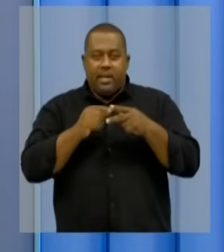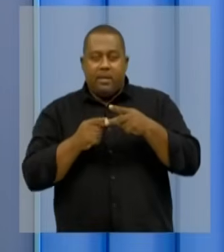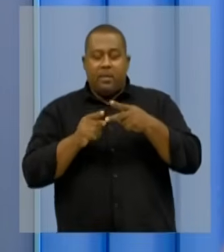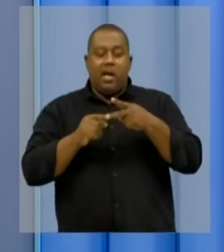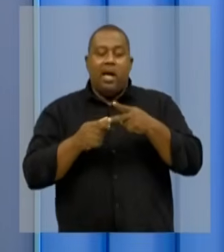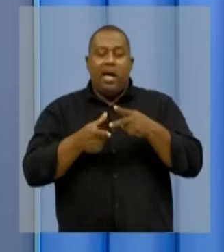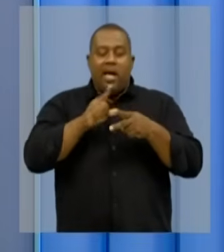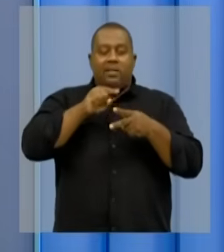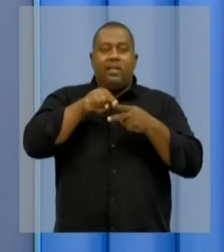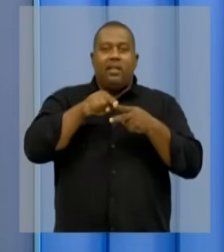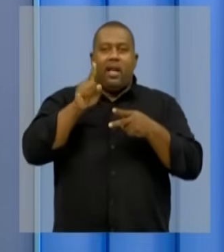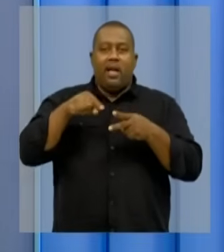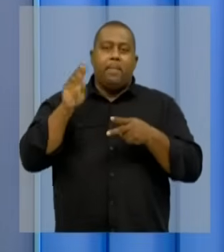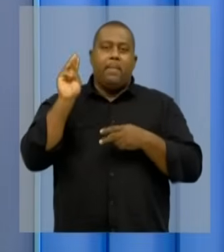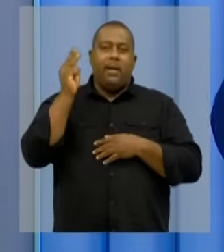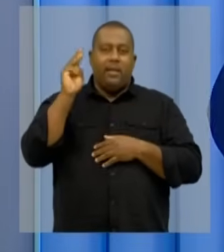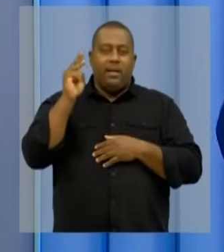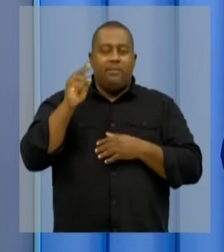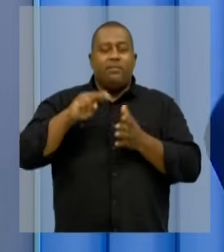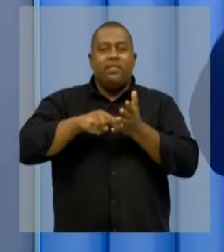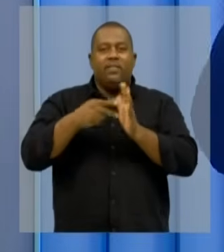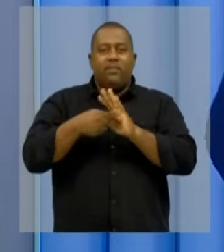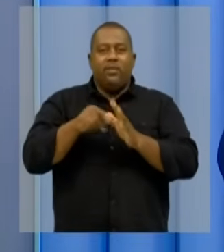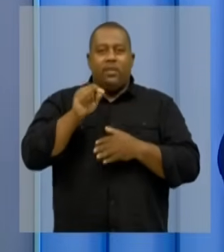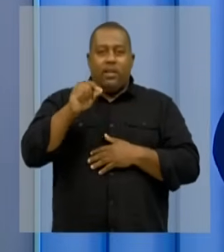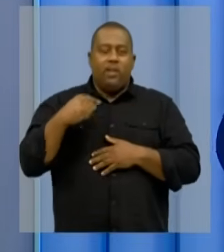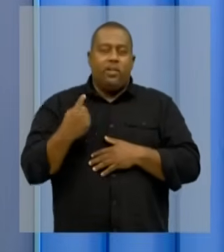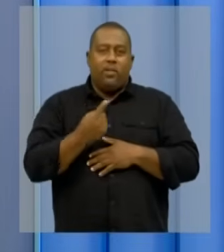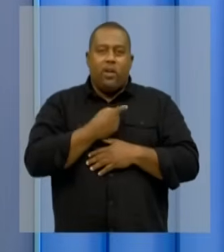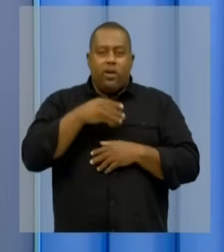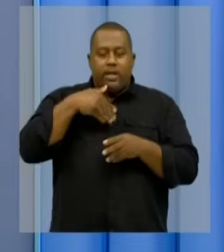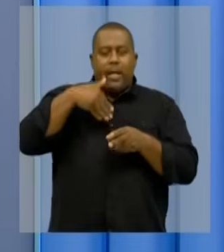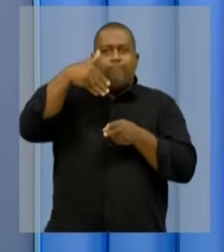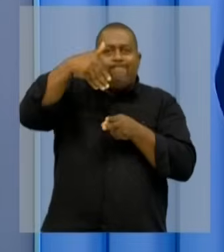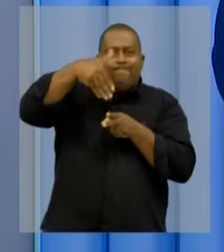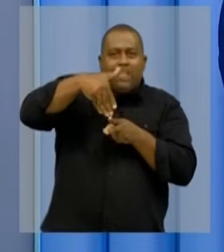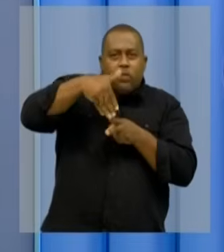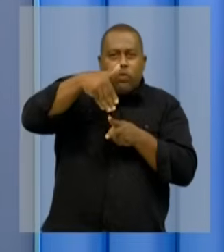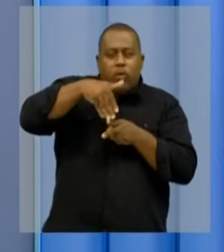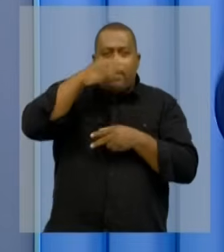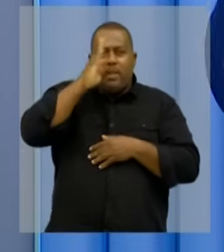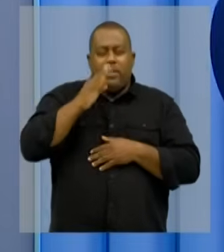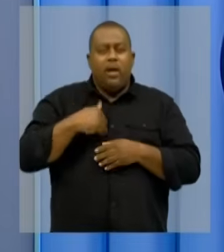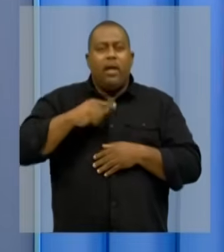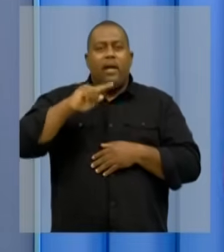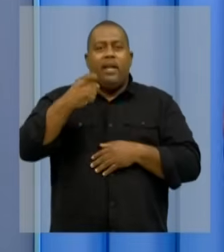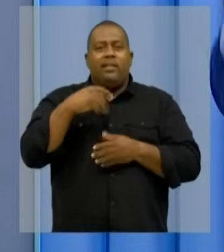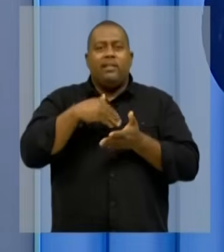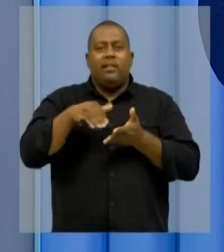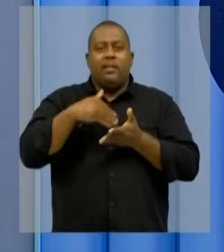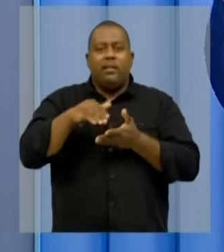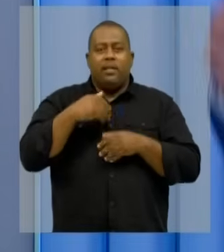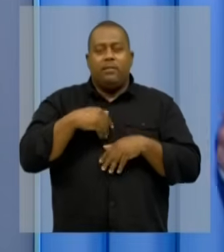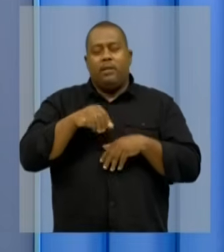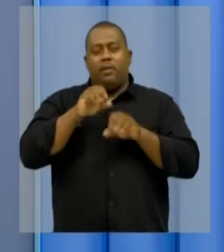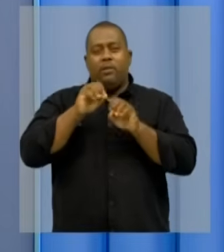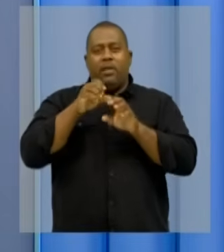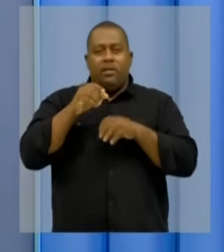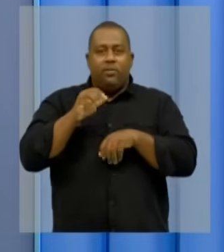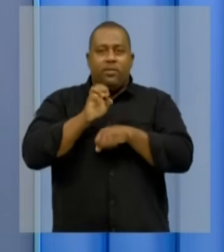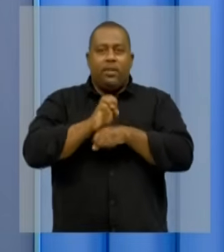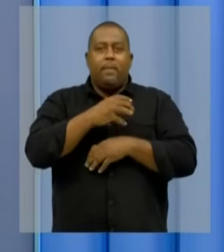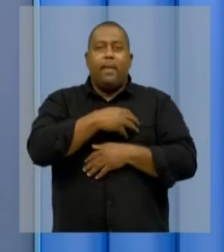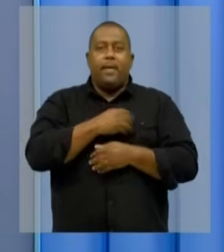Maranhão. Ou seja, nós somos o penúltimo do Brasil. Quem era o secretário de Educação do estado da